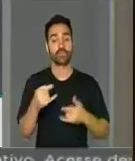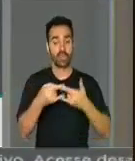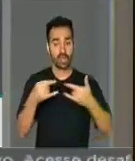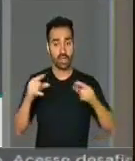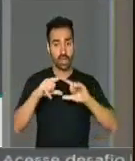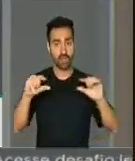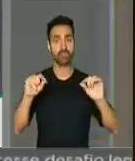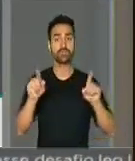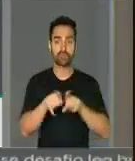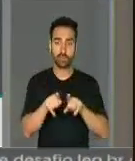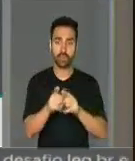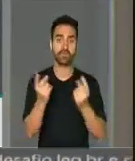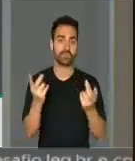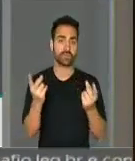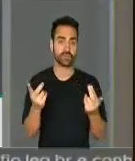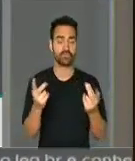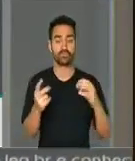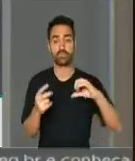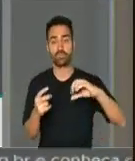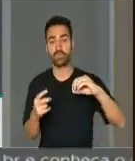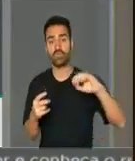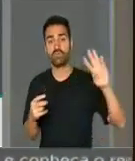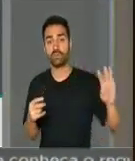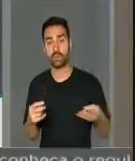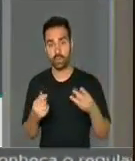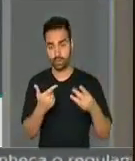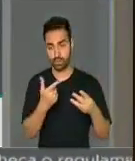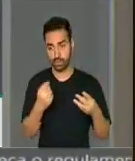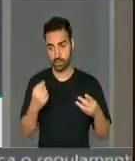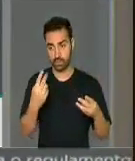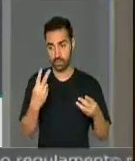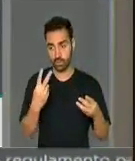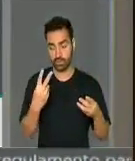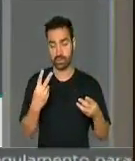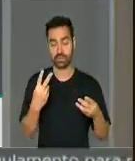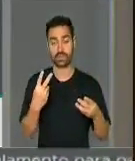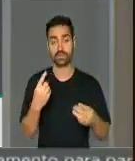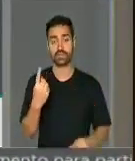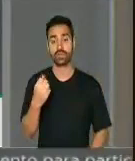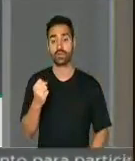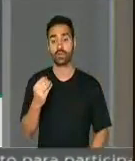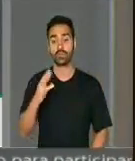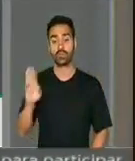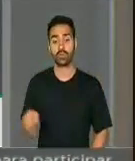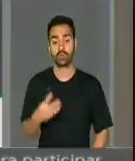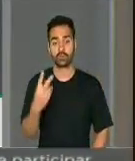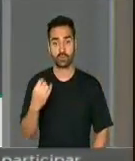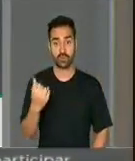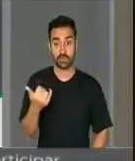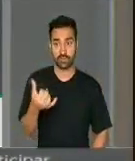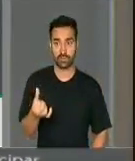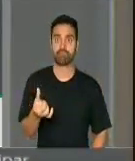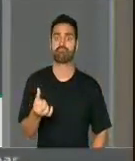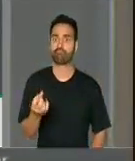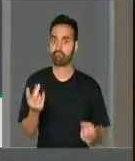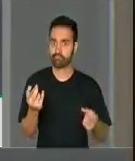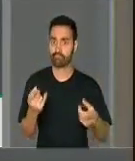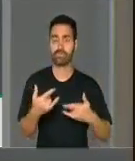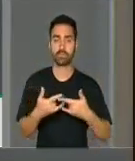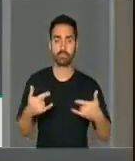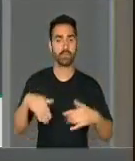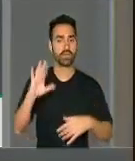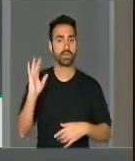proporção. De pouco mais de 90 milhões em 2002 para quase 180 milhões em 2016. É importante ressaltar